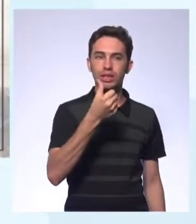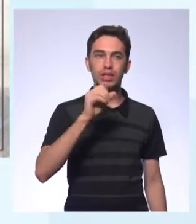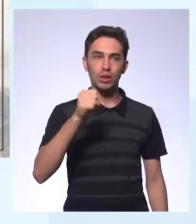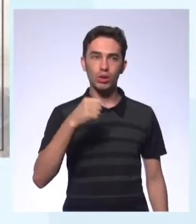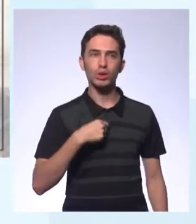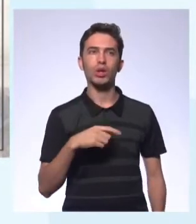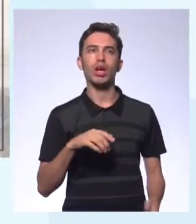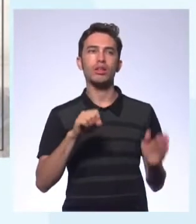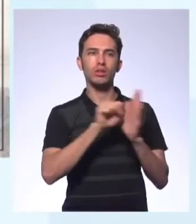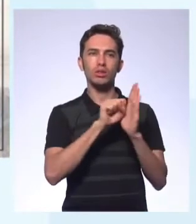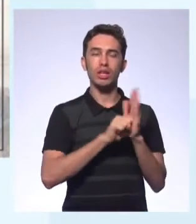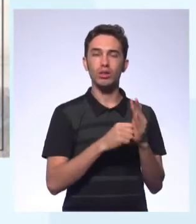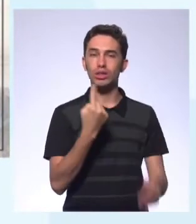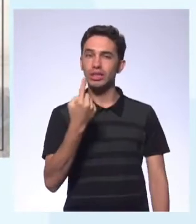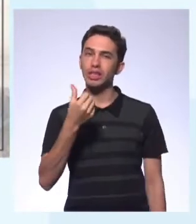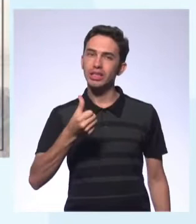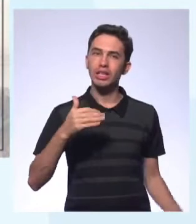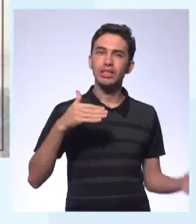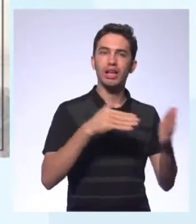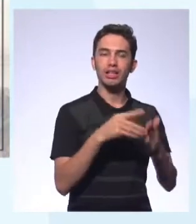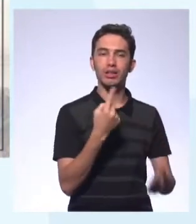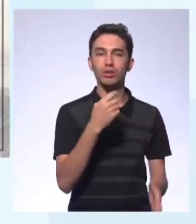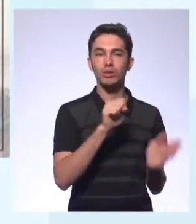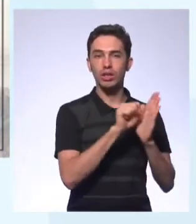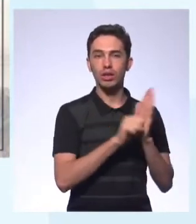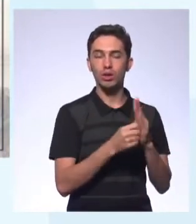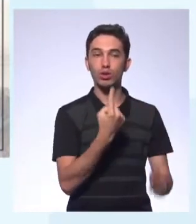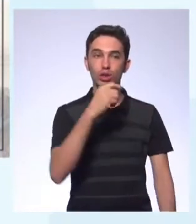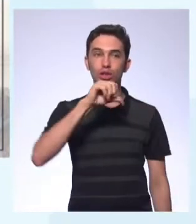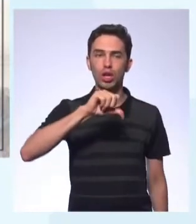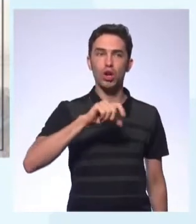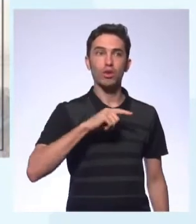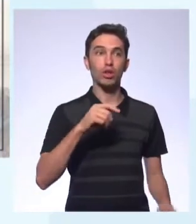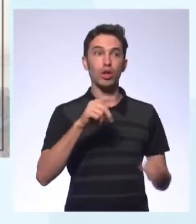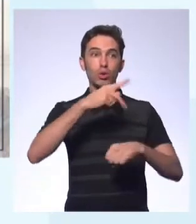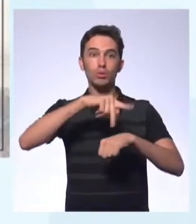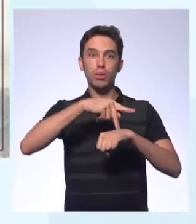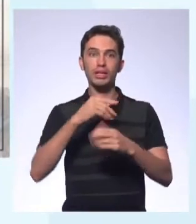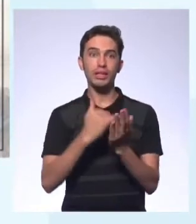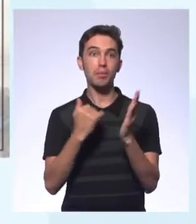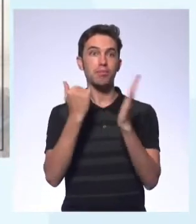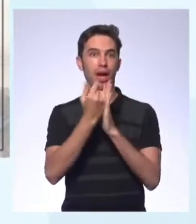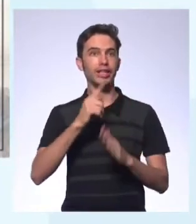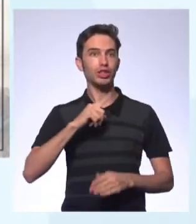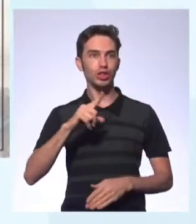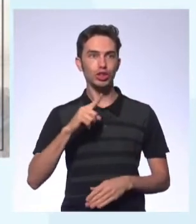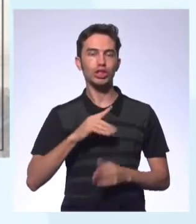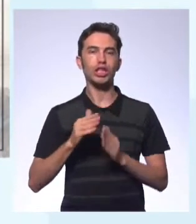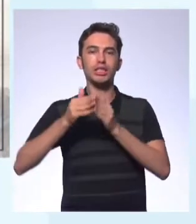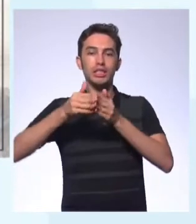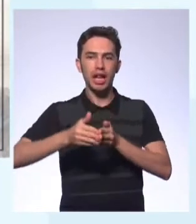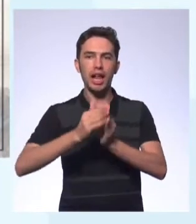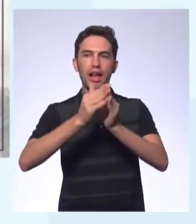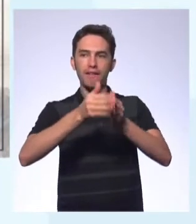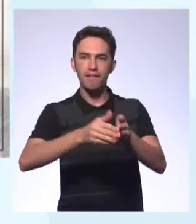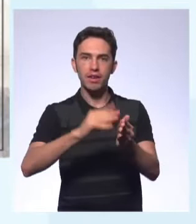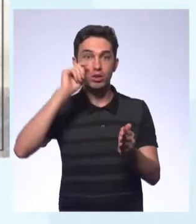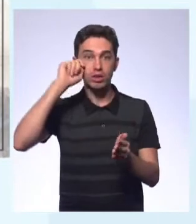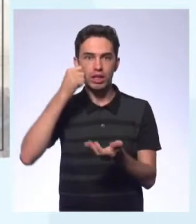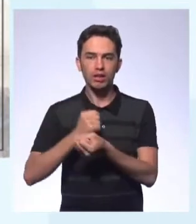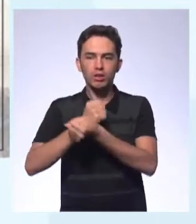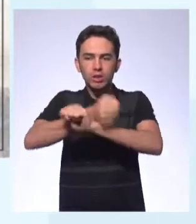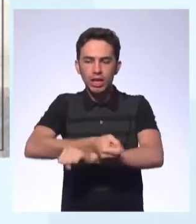século XIX, os países que mais possuíam navios negreiros, né, ou seja, os países